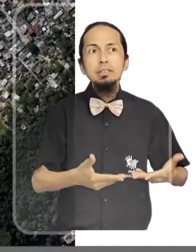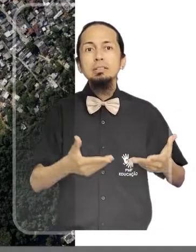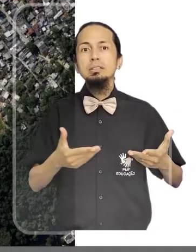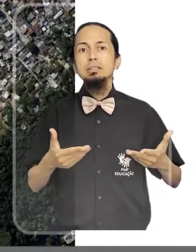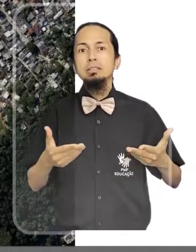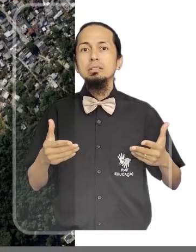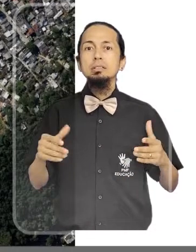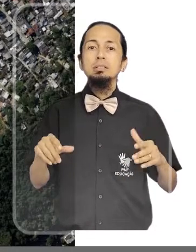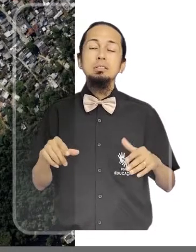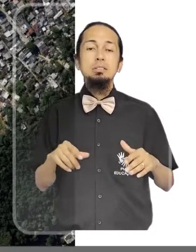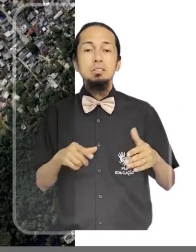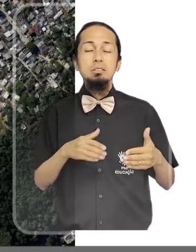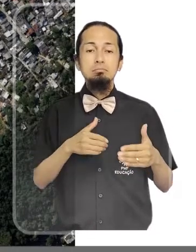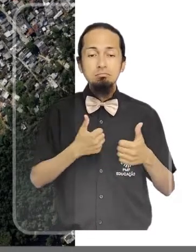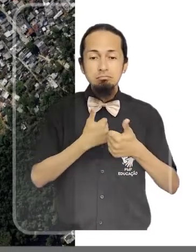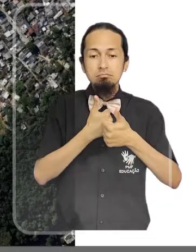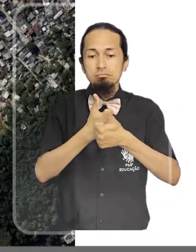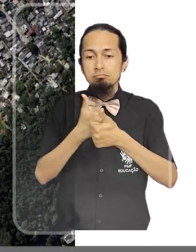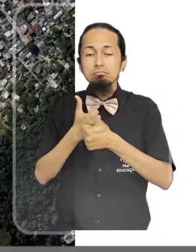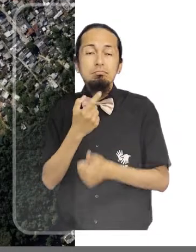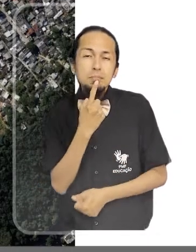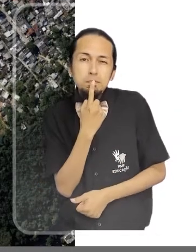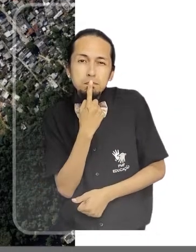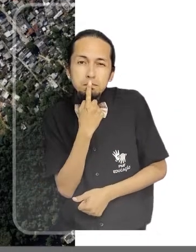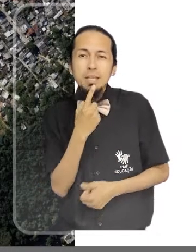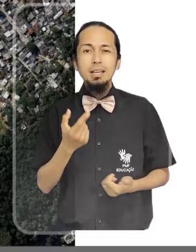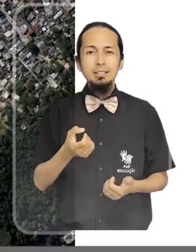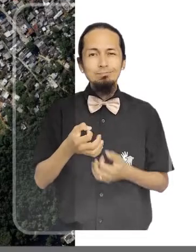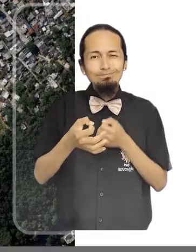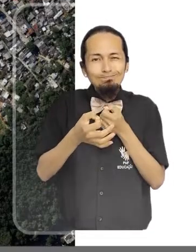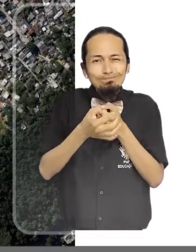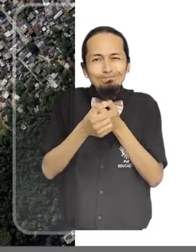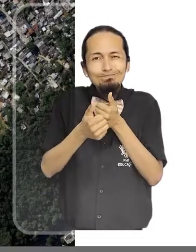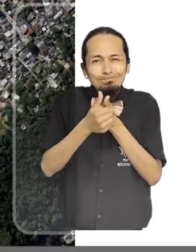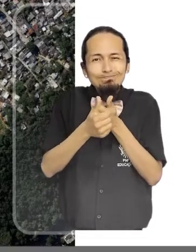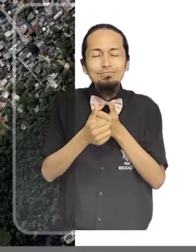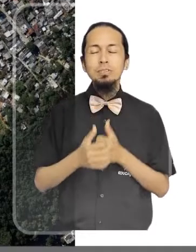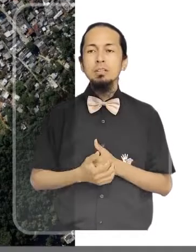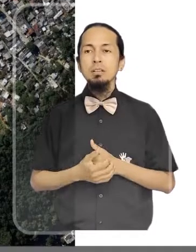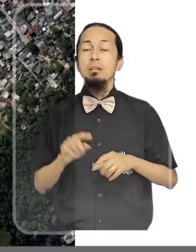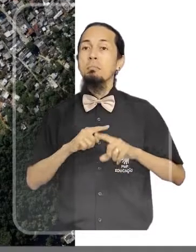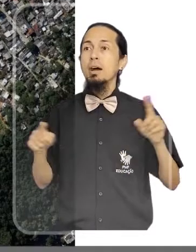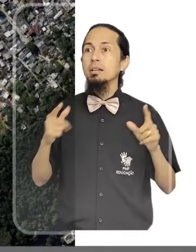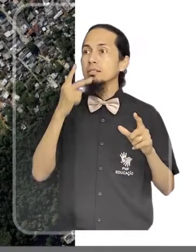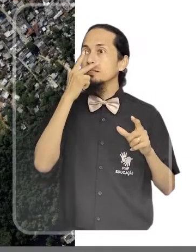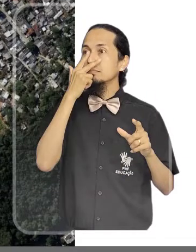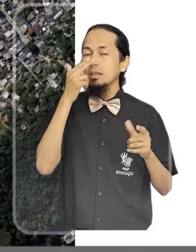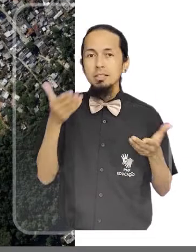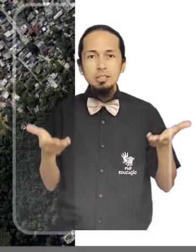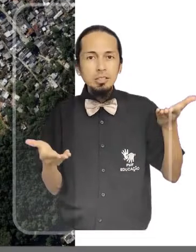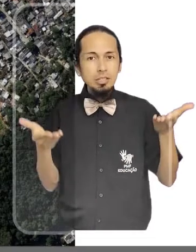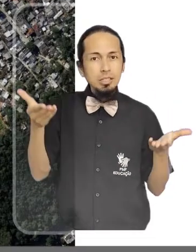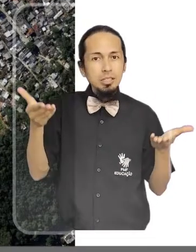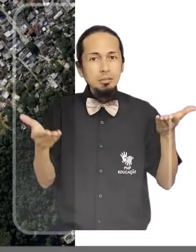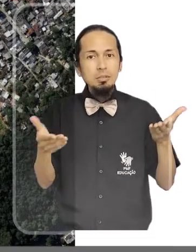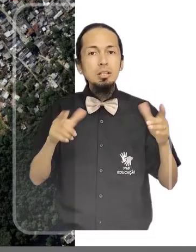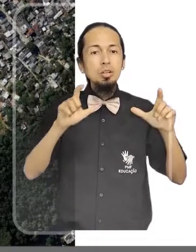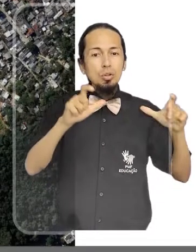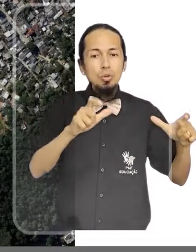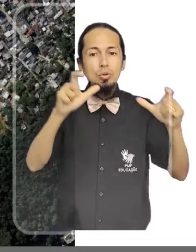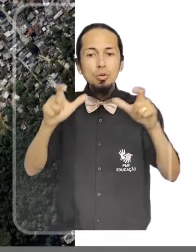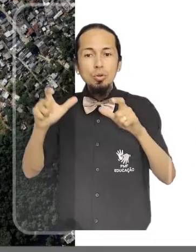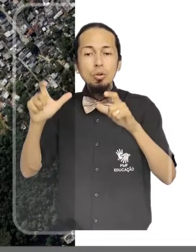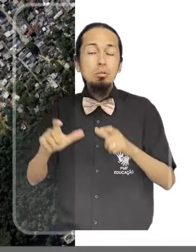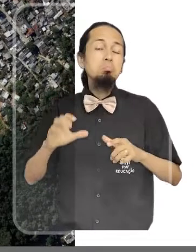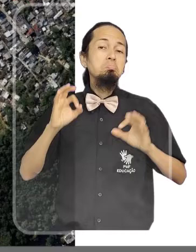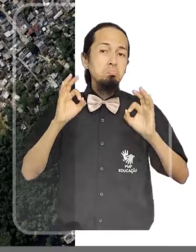serviços e menores deslocamentos. Contudo, se deseja que esse equilíbrio esteja distribuído em